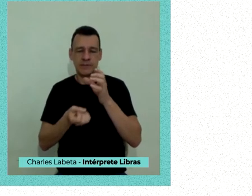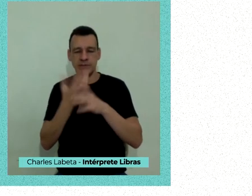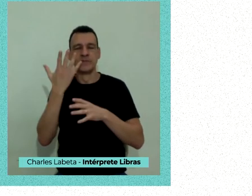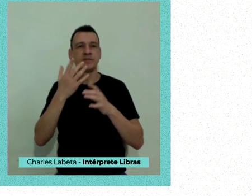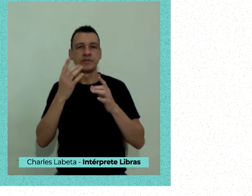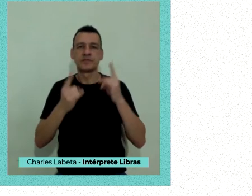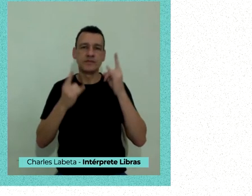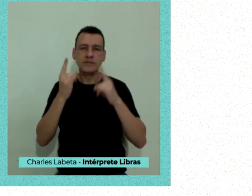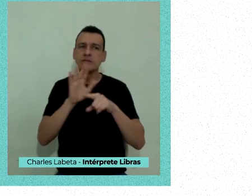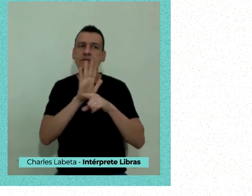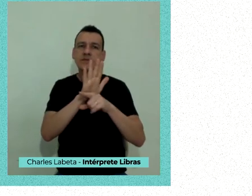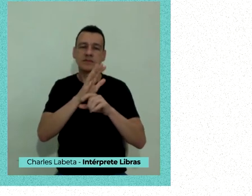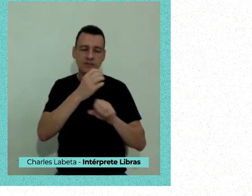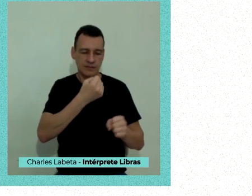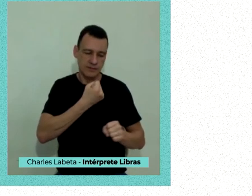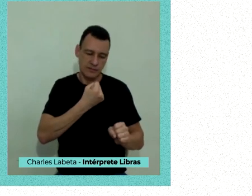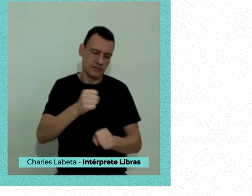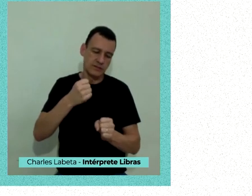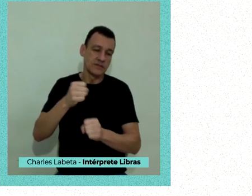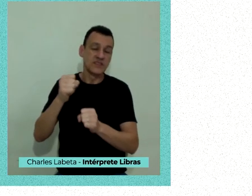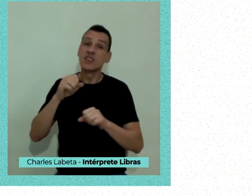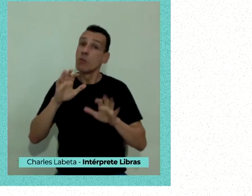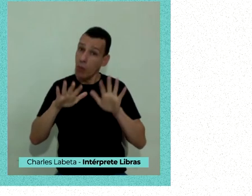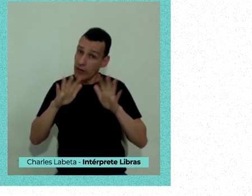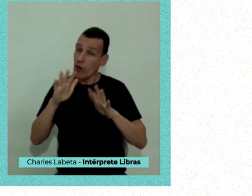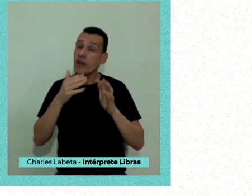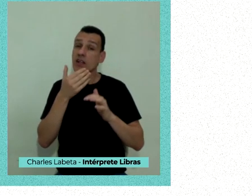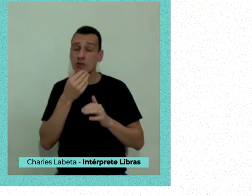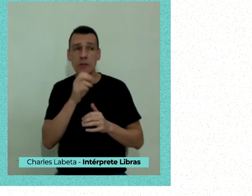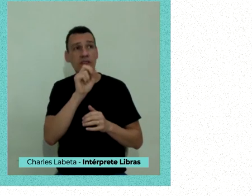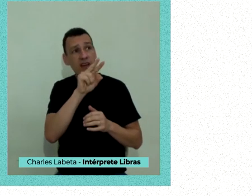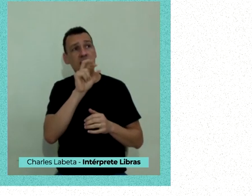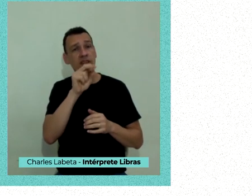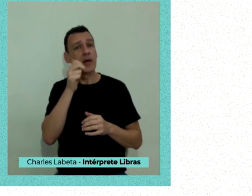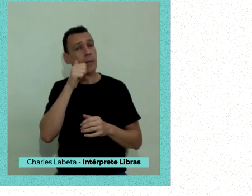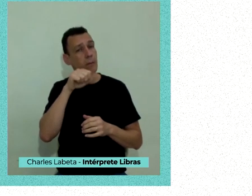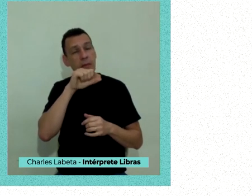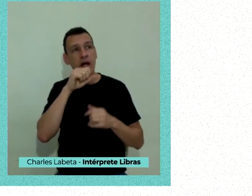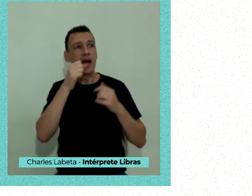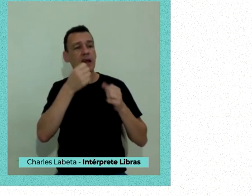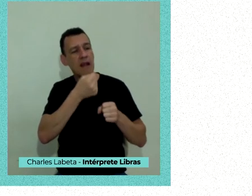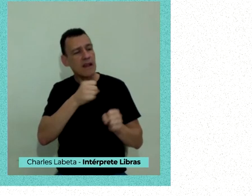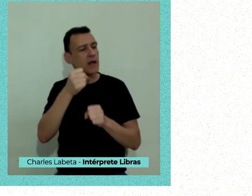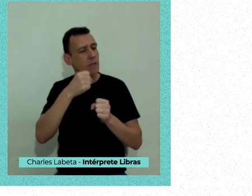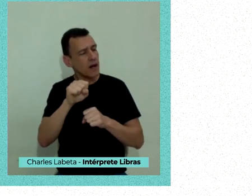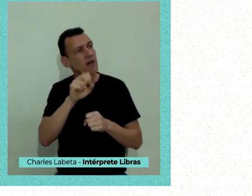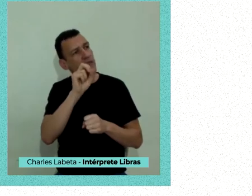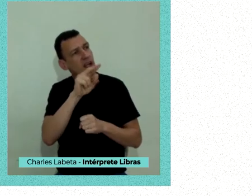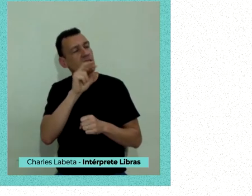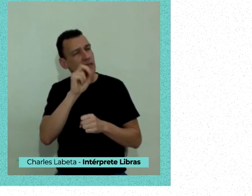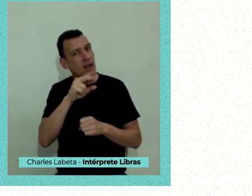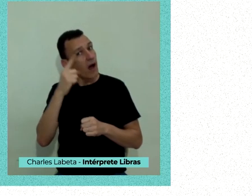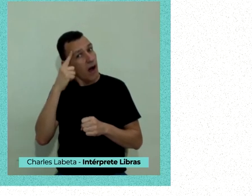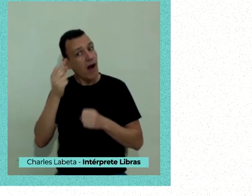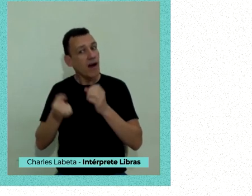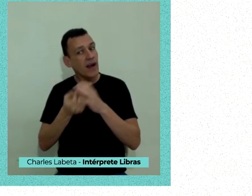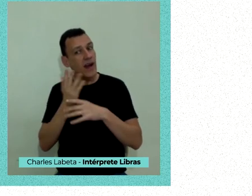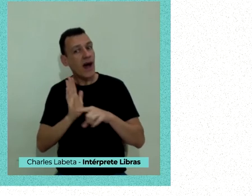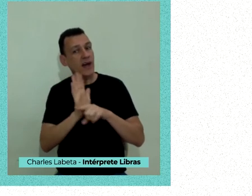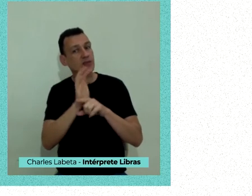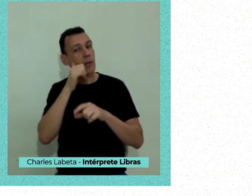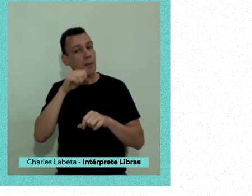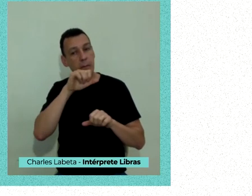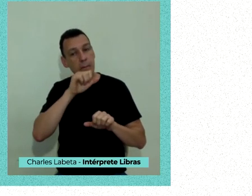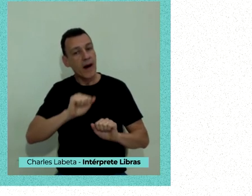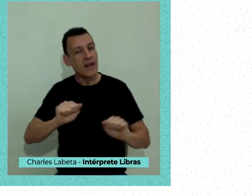da casa. Quem sabe ele se preocupa com a mãe que limpa a casa, e a gente já vê ali um padrão também. Como será, né? Será